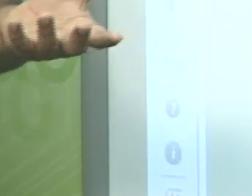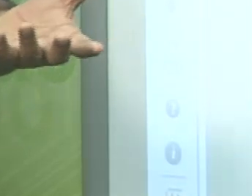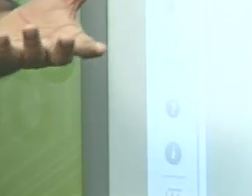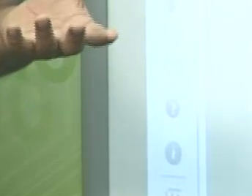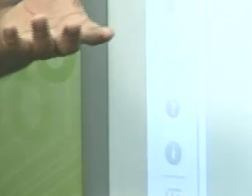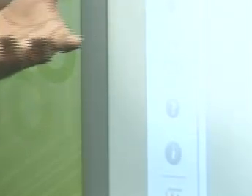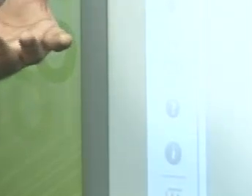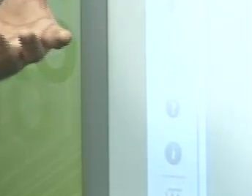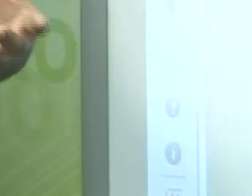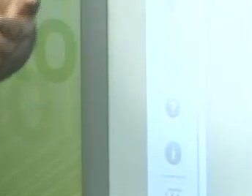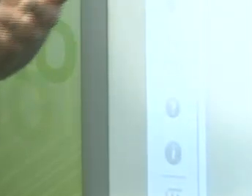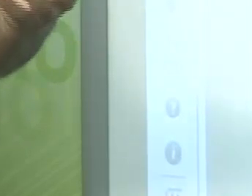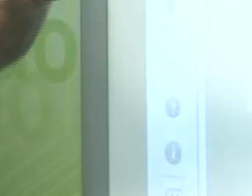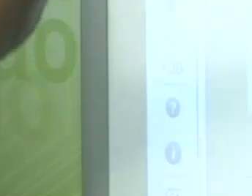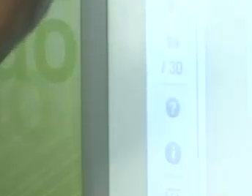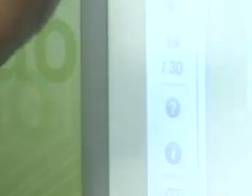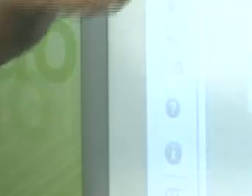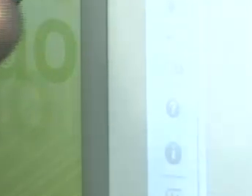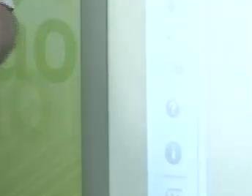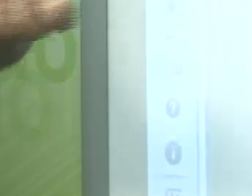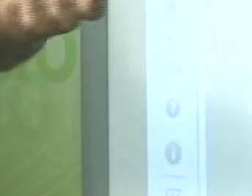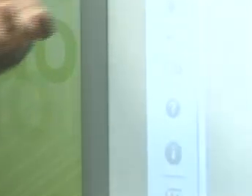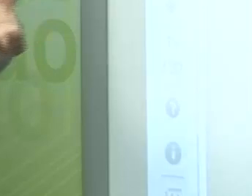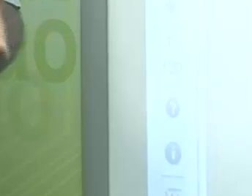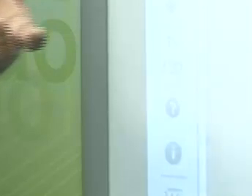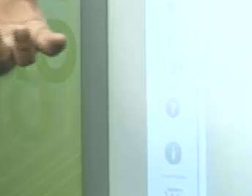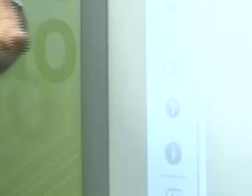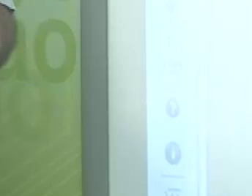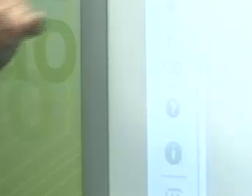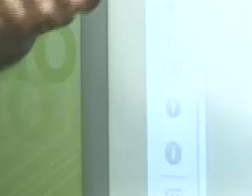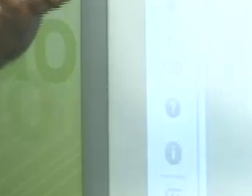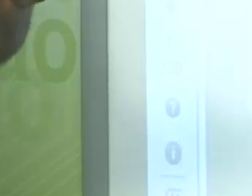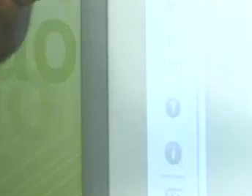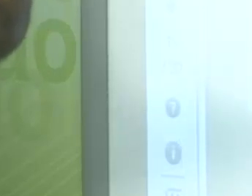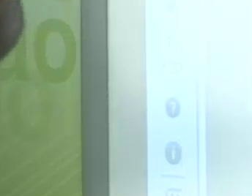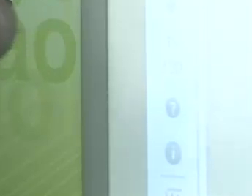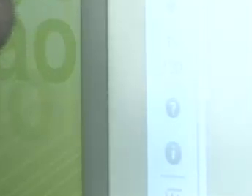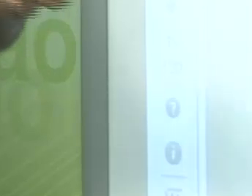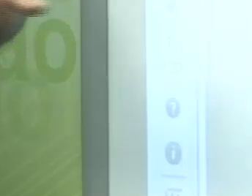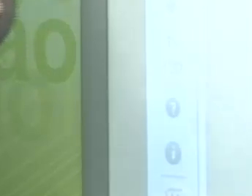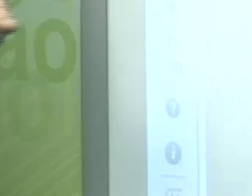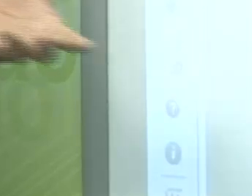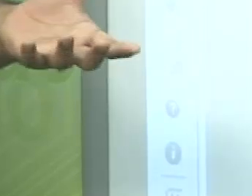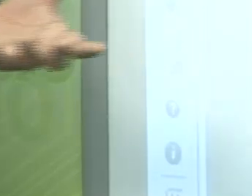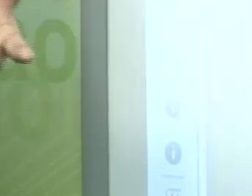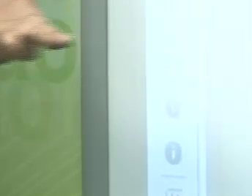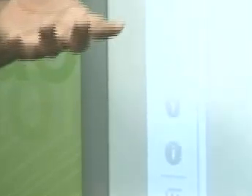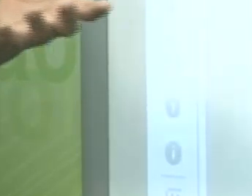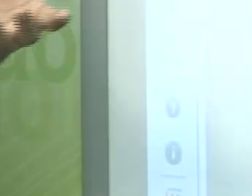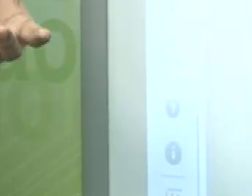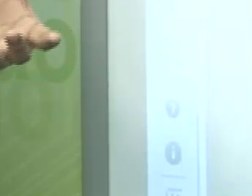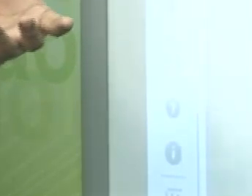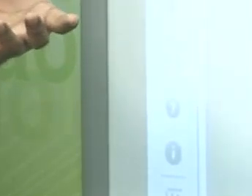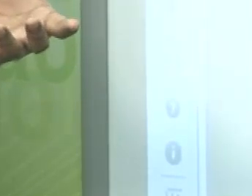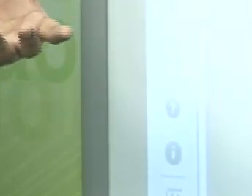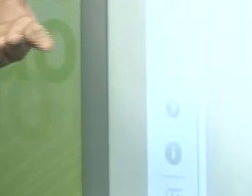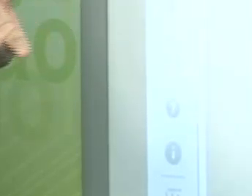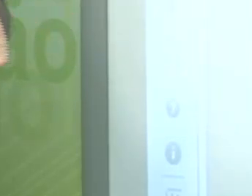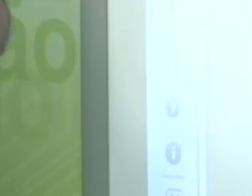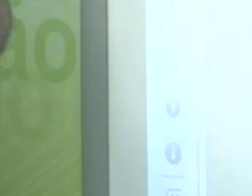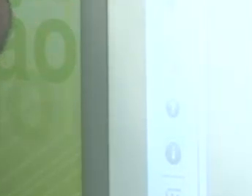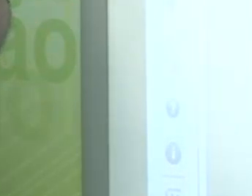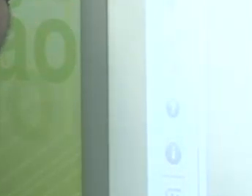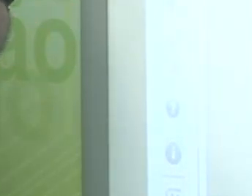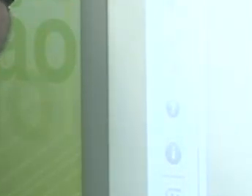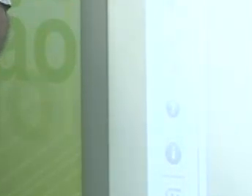que é uma linguagem funcional, o conceito de objeto é bem remoto, ele na verdade não é uma linguagem orientada a objetos, JavaScript, mas você tem